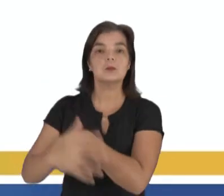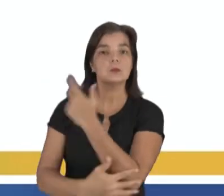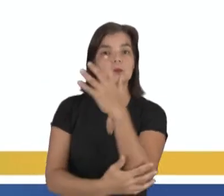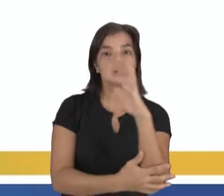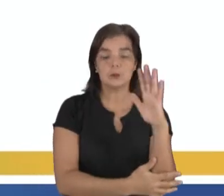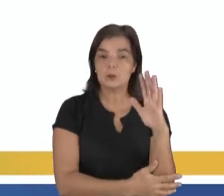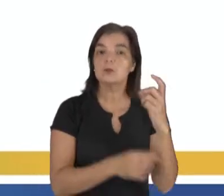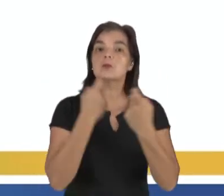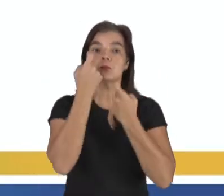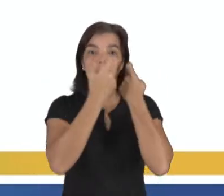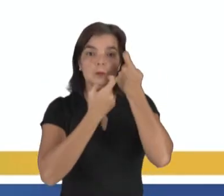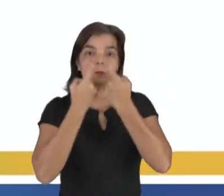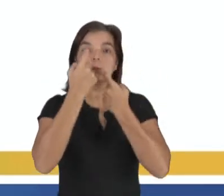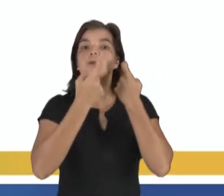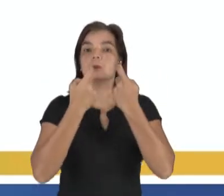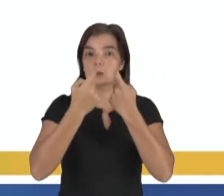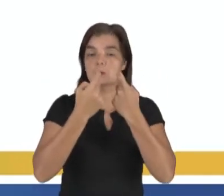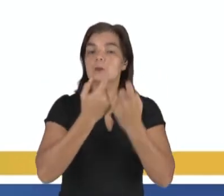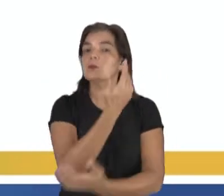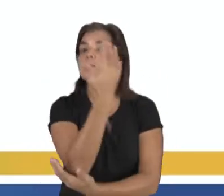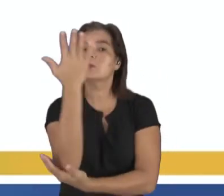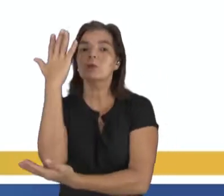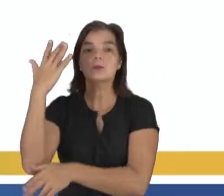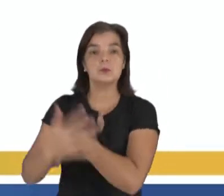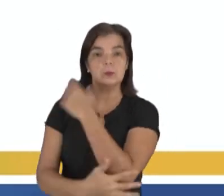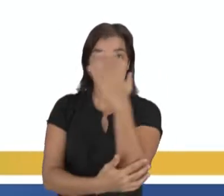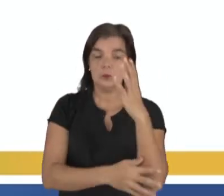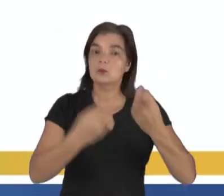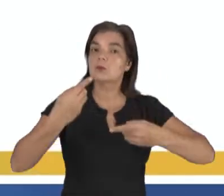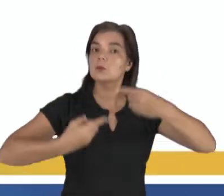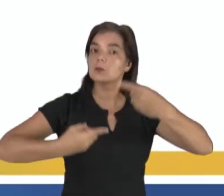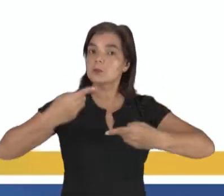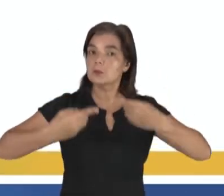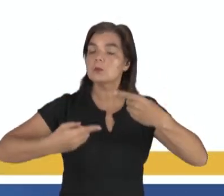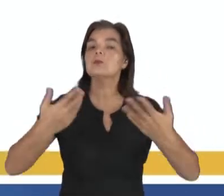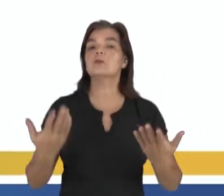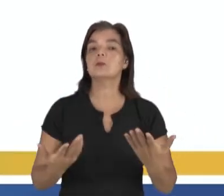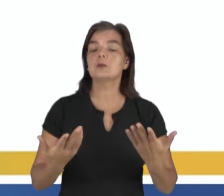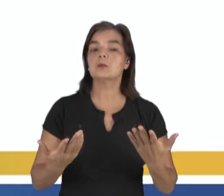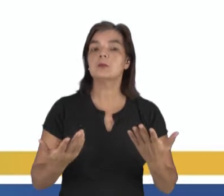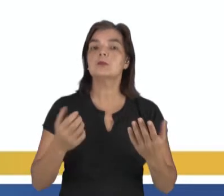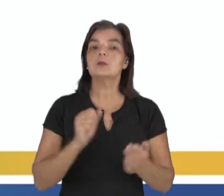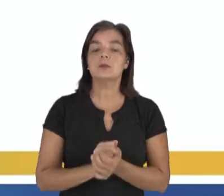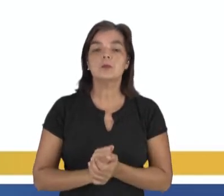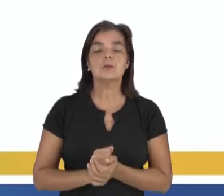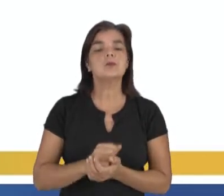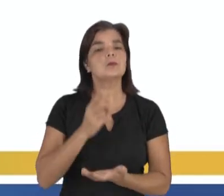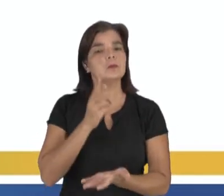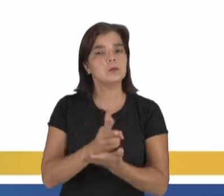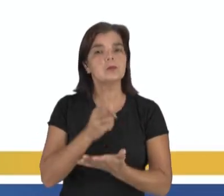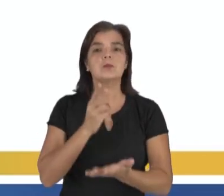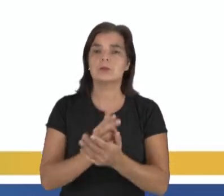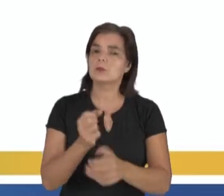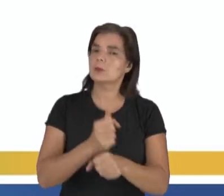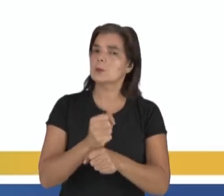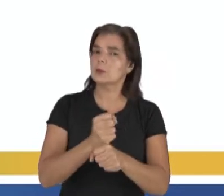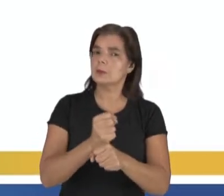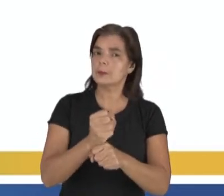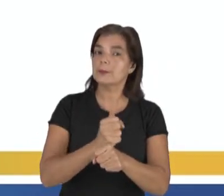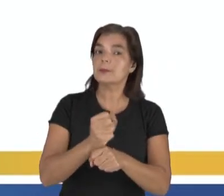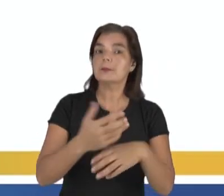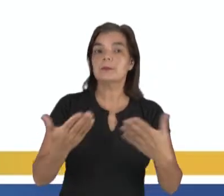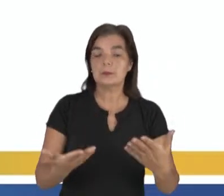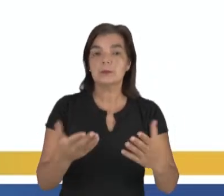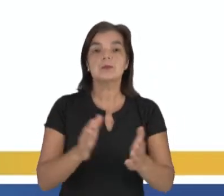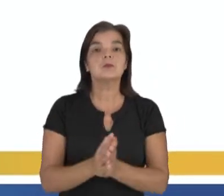a preocupação ambiental. Então, esse debate ele vem sendo discutido há muito tempo